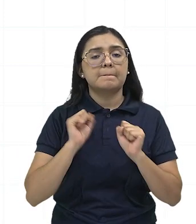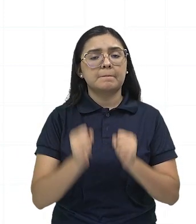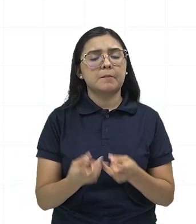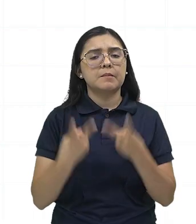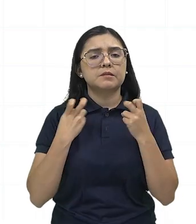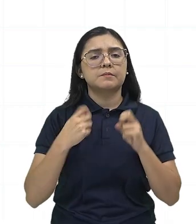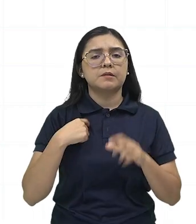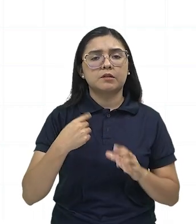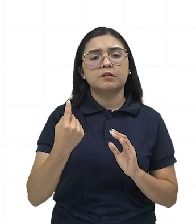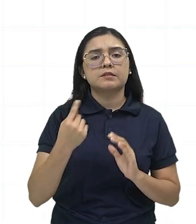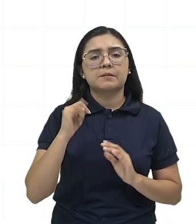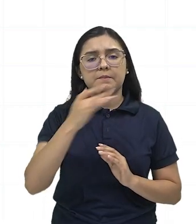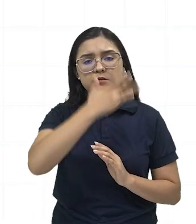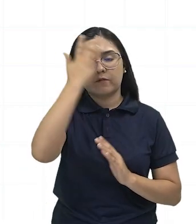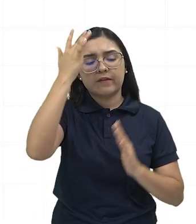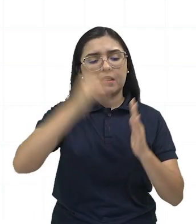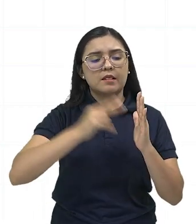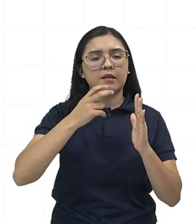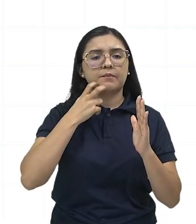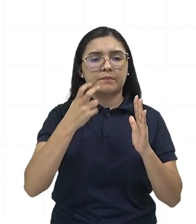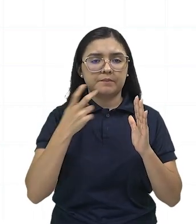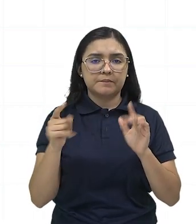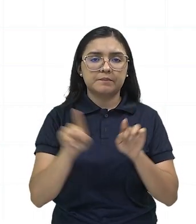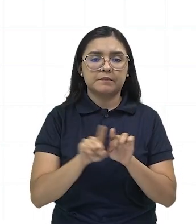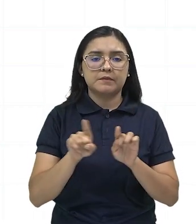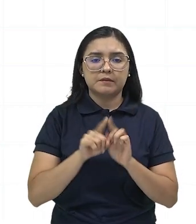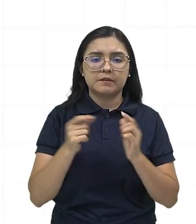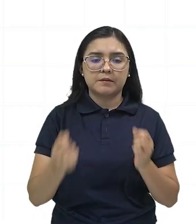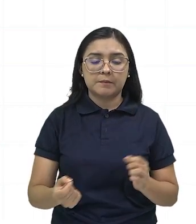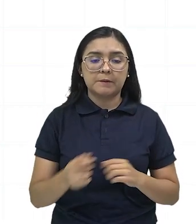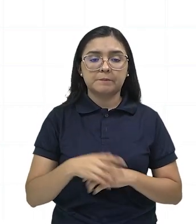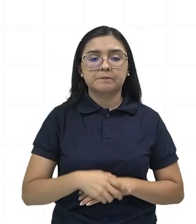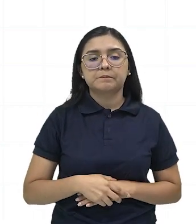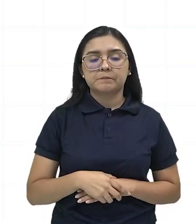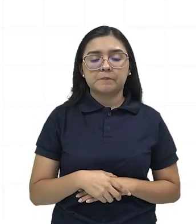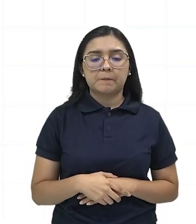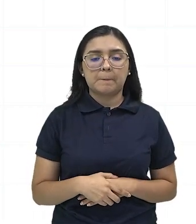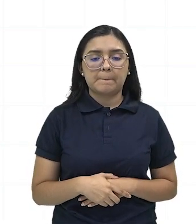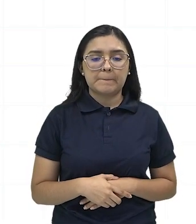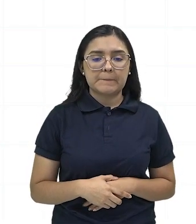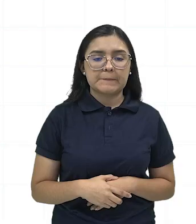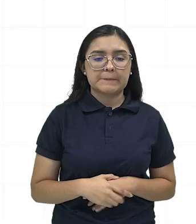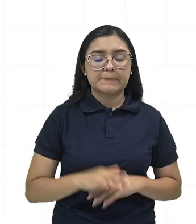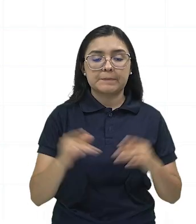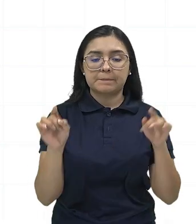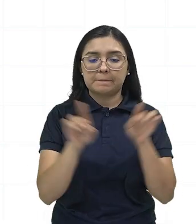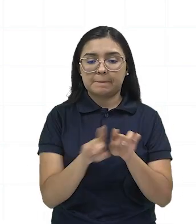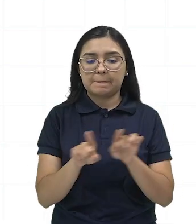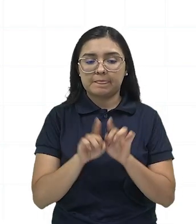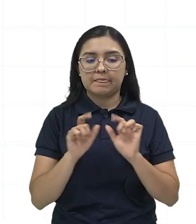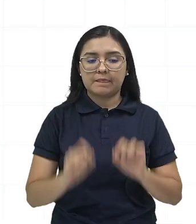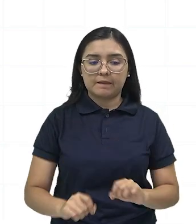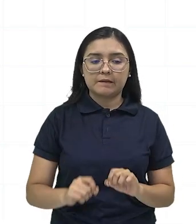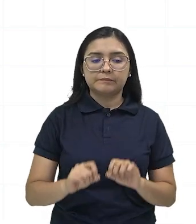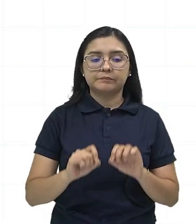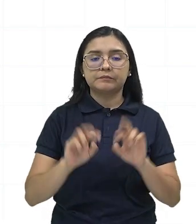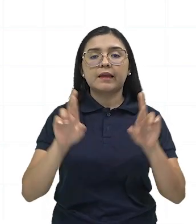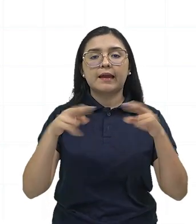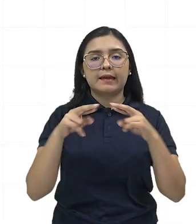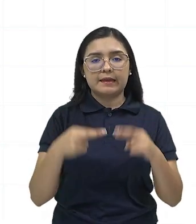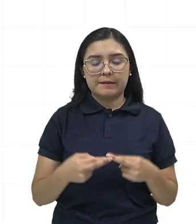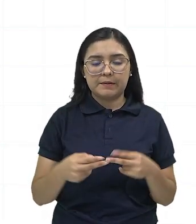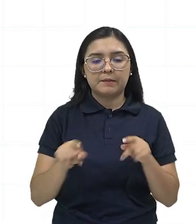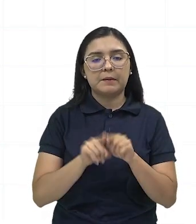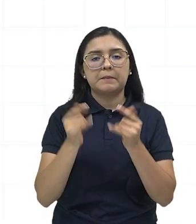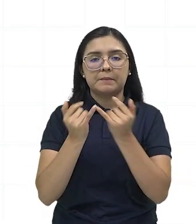na leitura em voz alta, a contagem das suas sílabas poéticas, por exemplo. Nós temos também a rima, que o aproxima bastante